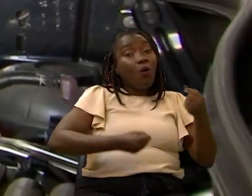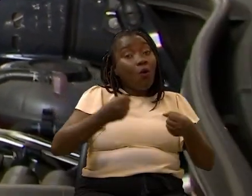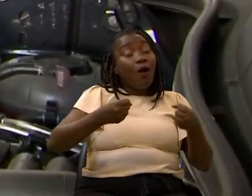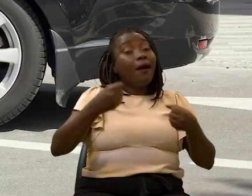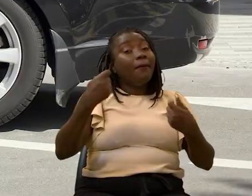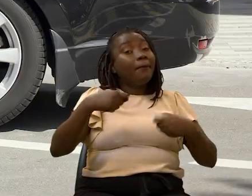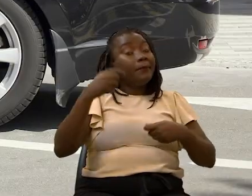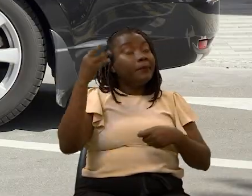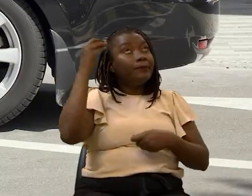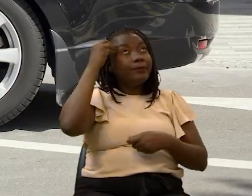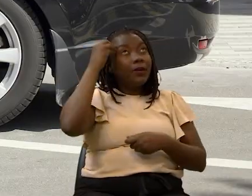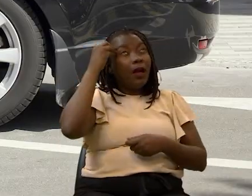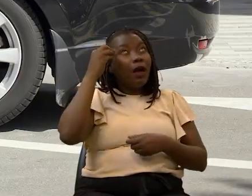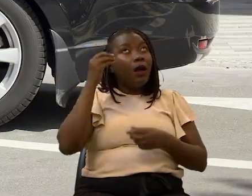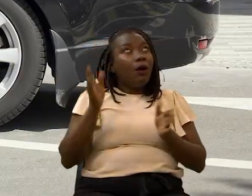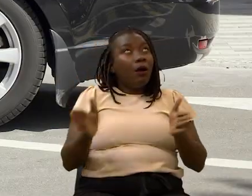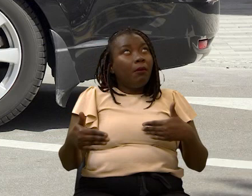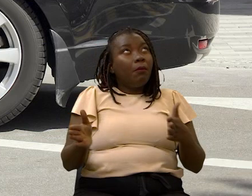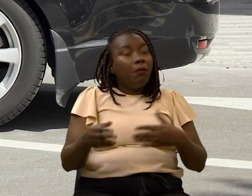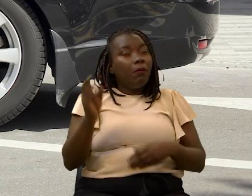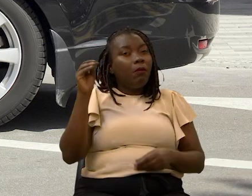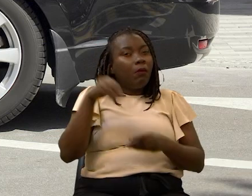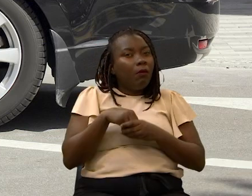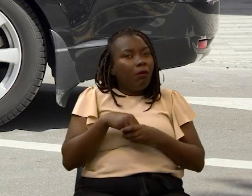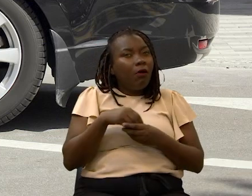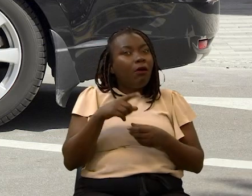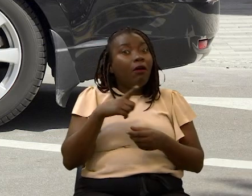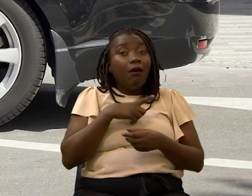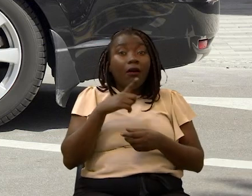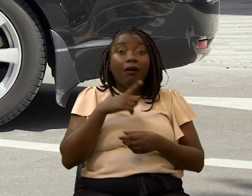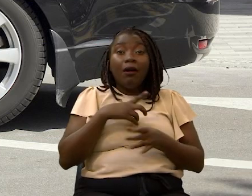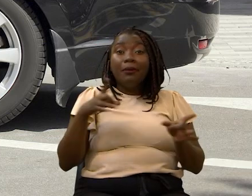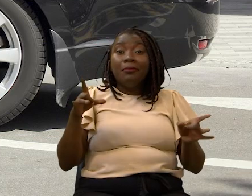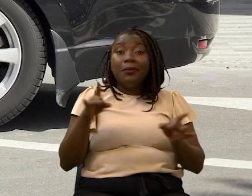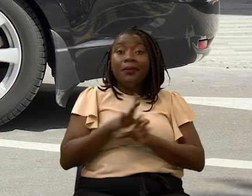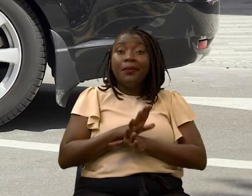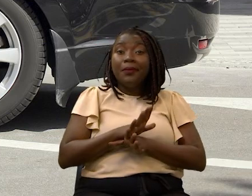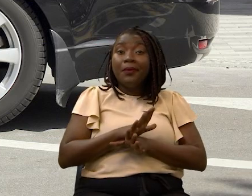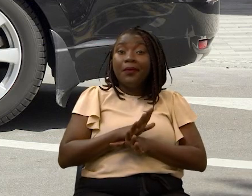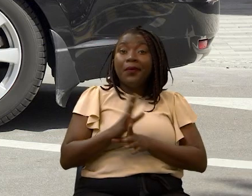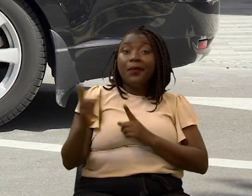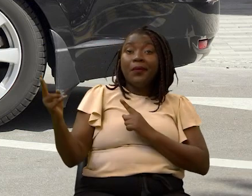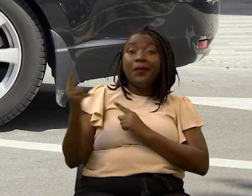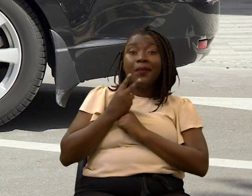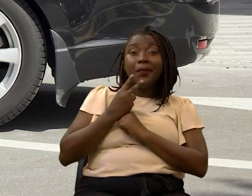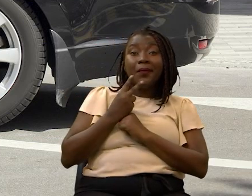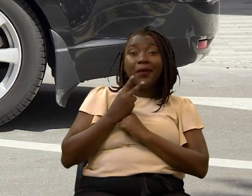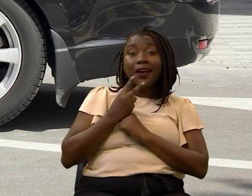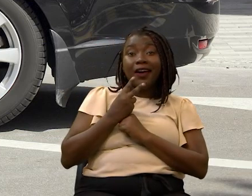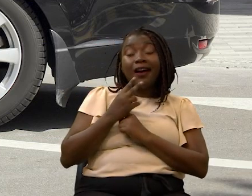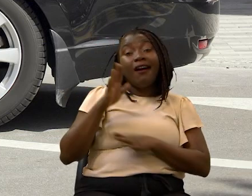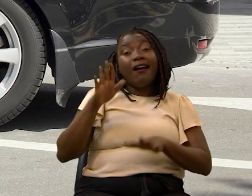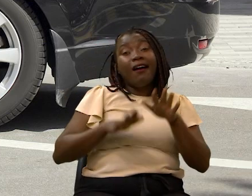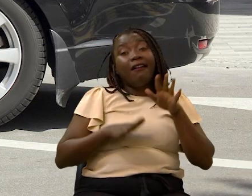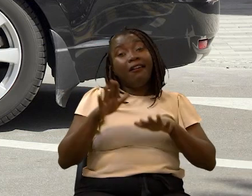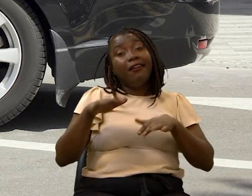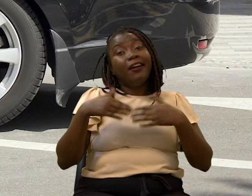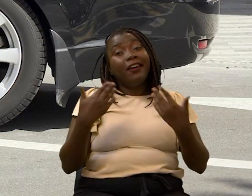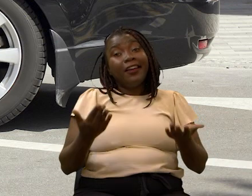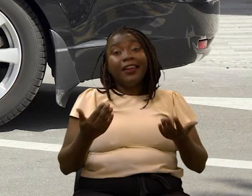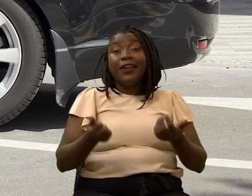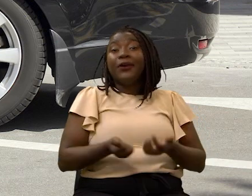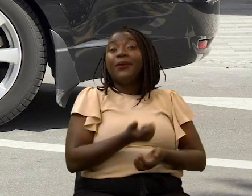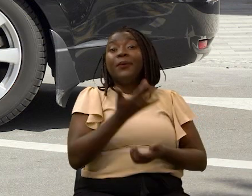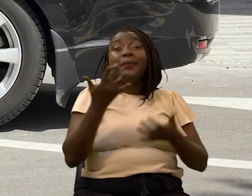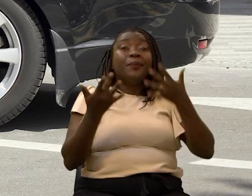por exemplo, tem que levar em consideração, o pacote já vem e já te cobra em relação a isso. Às vezes, então,